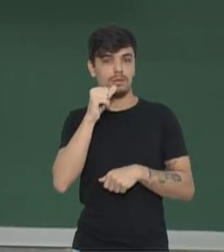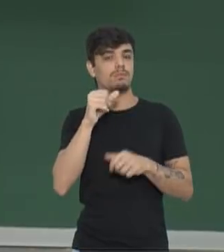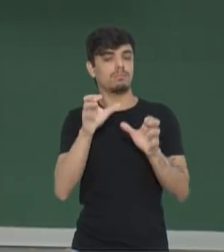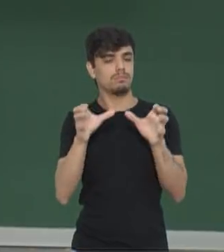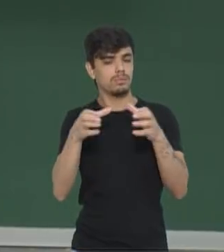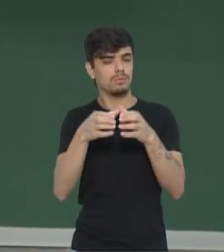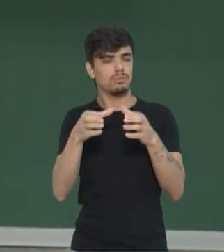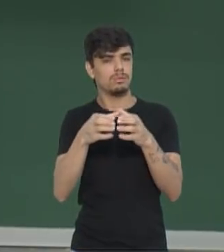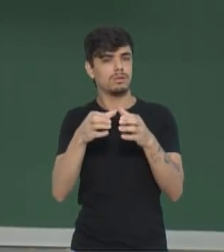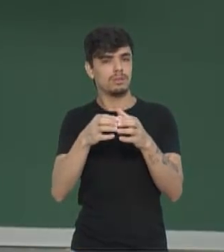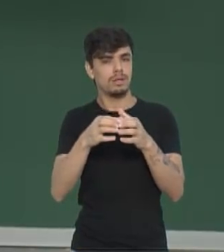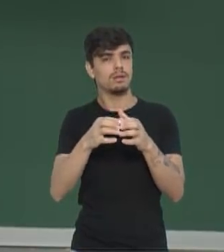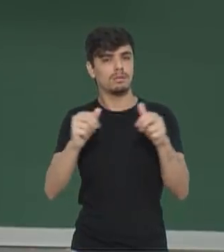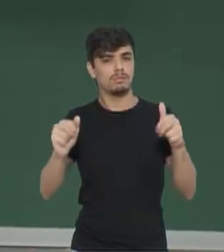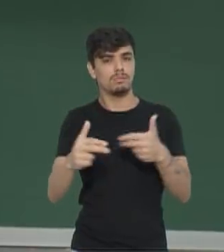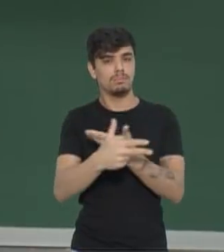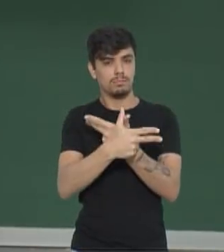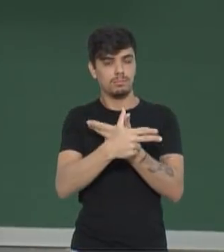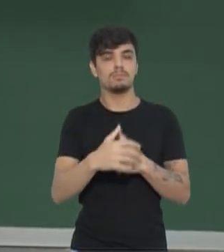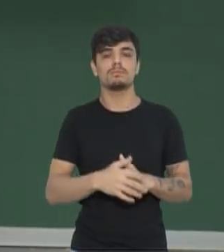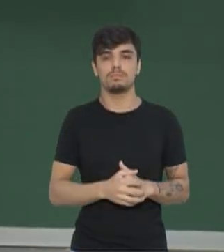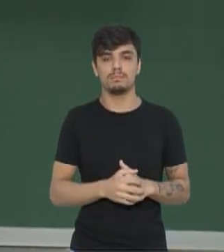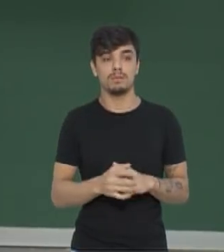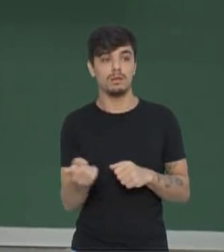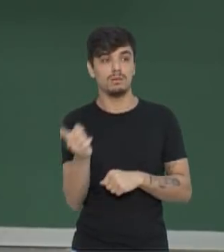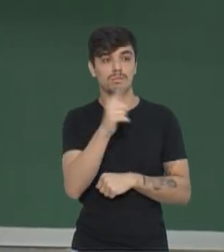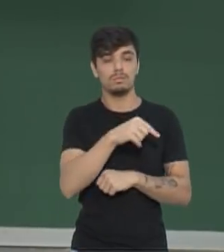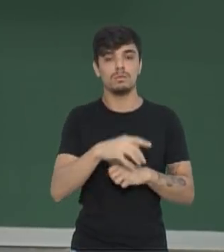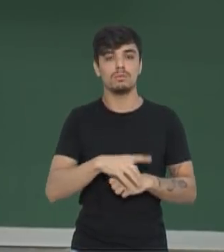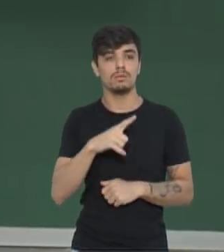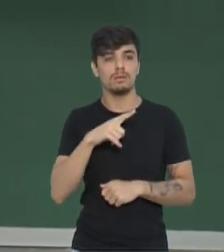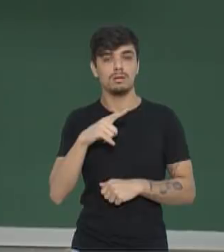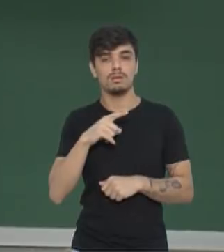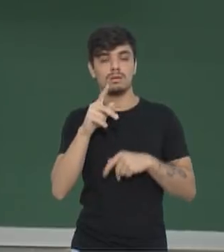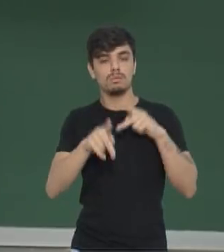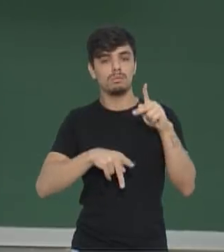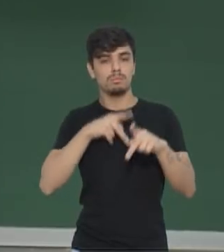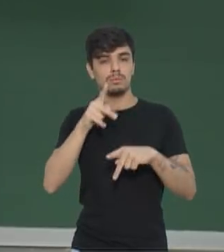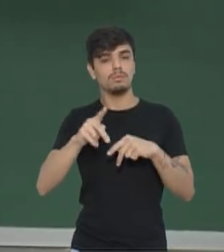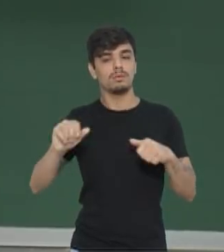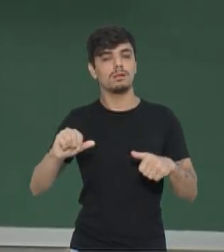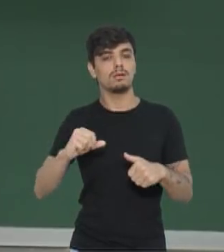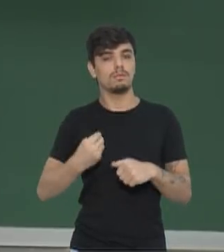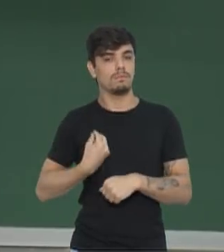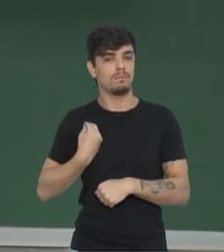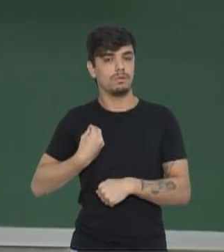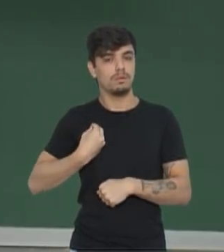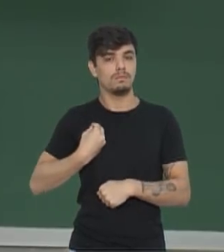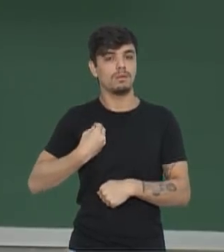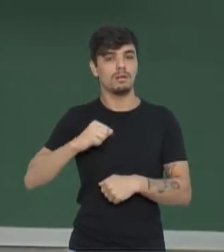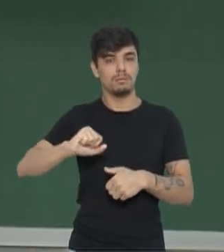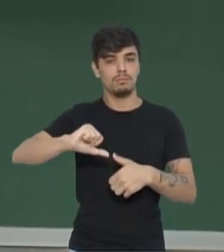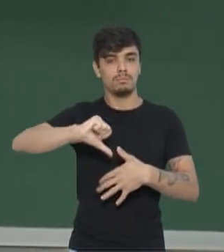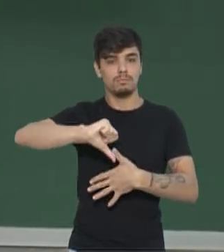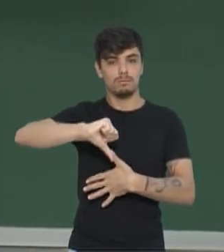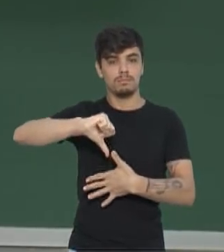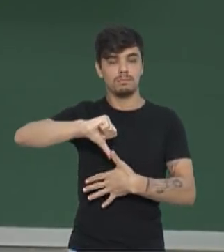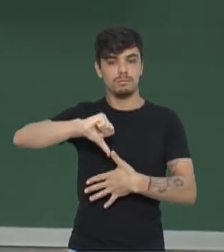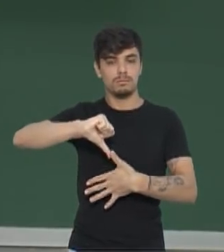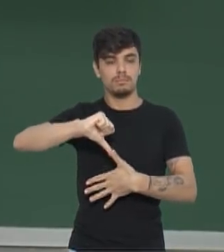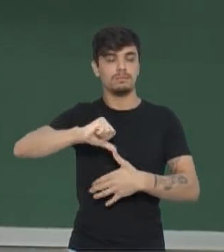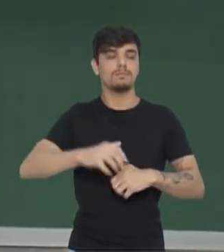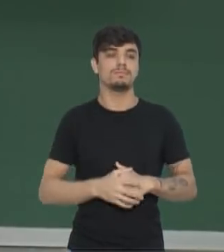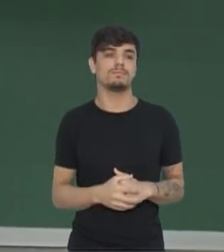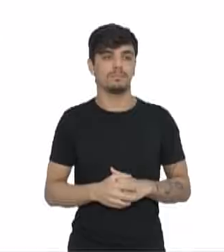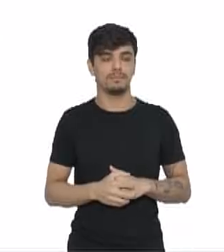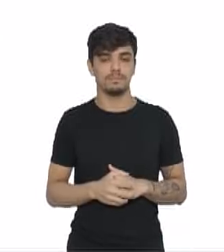ao México. E no terceiro modelo, do povo Iqpeng, que vive aqui na América do Sul. Certo?